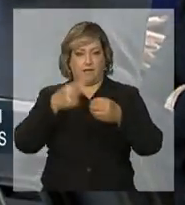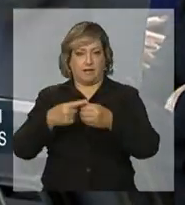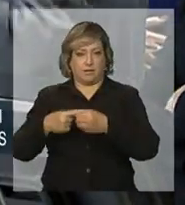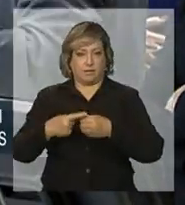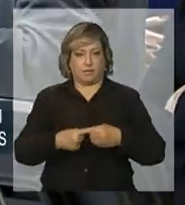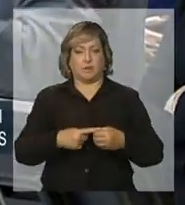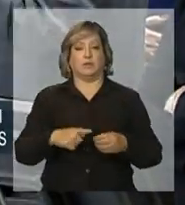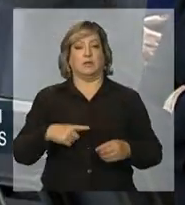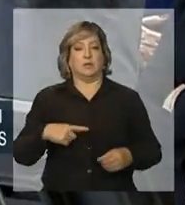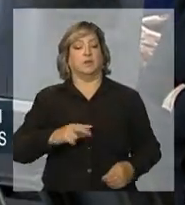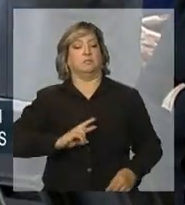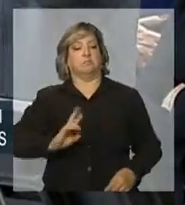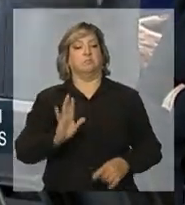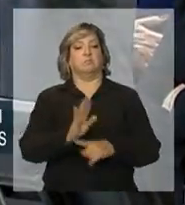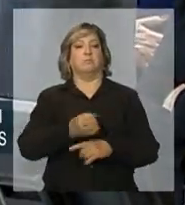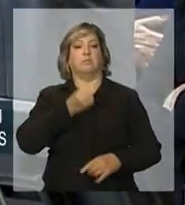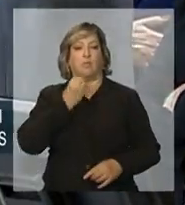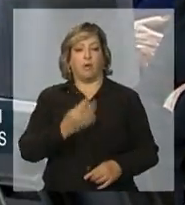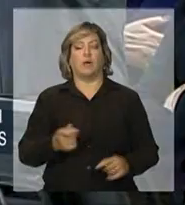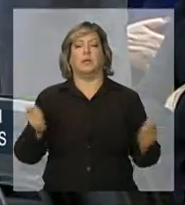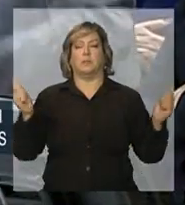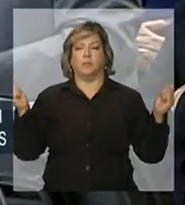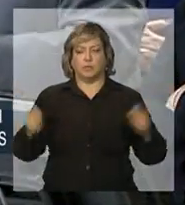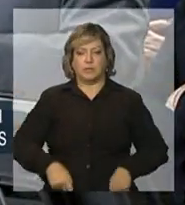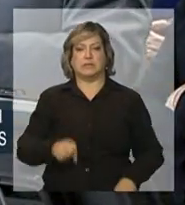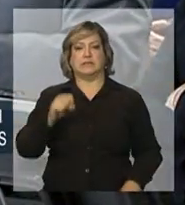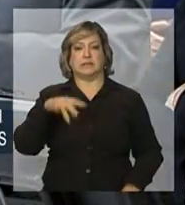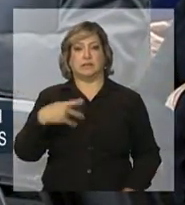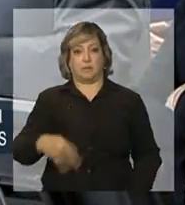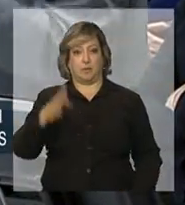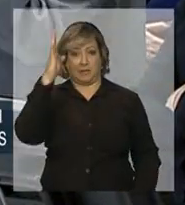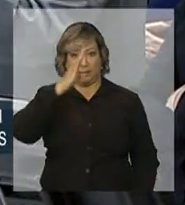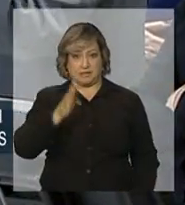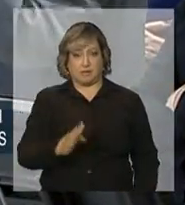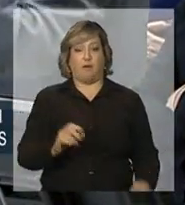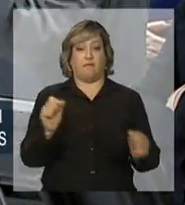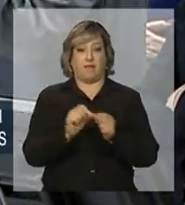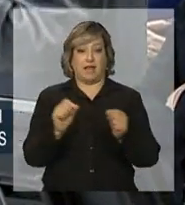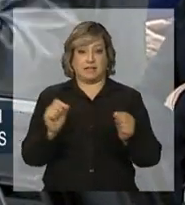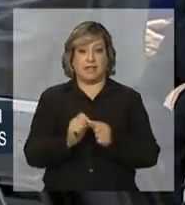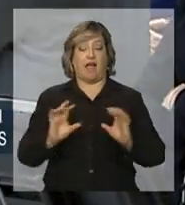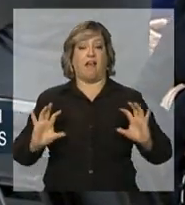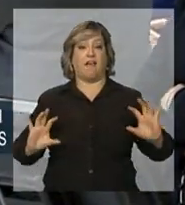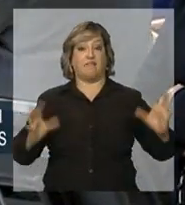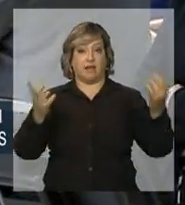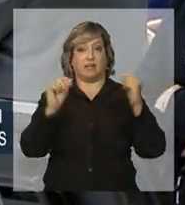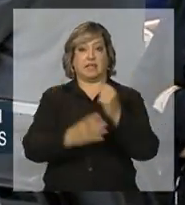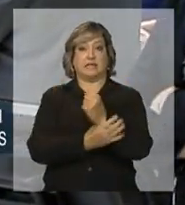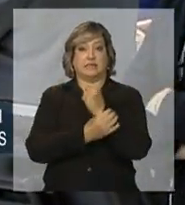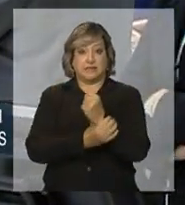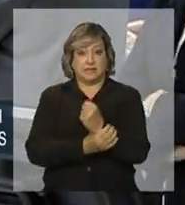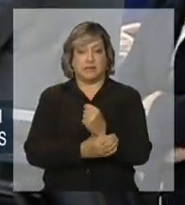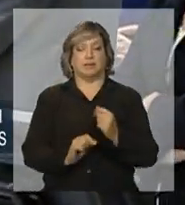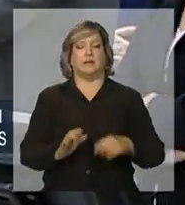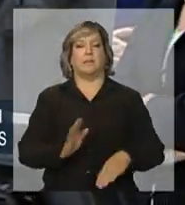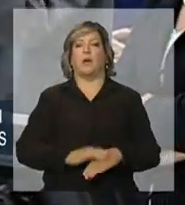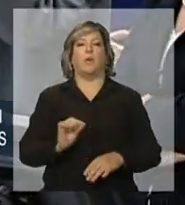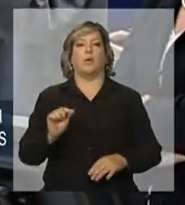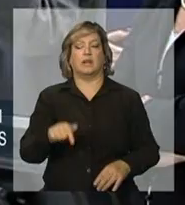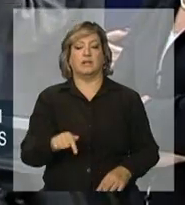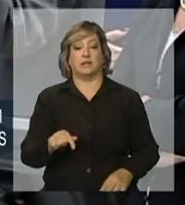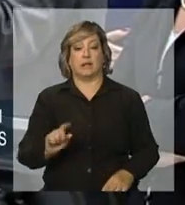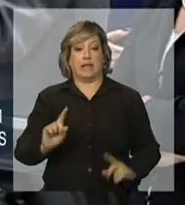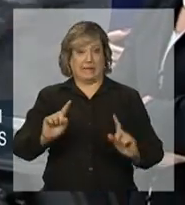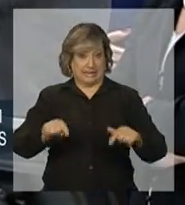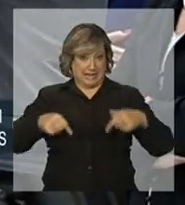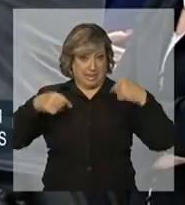de Estado. A resposta de que é possível, sim, no Brasil, nós fazermos grandes eventos com segurança. Mas mais que isso, depois dos